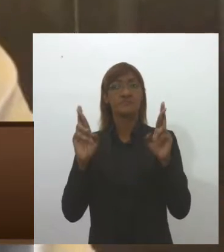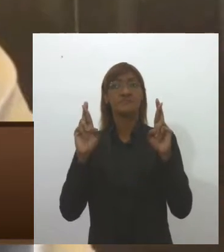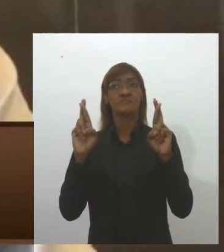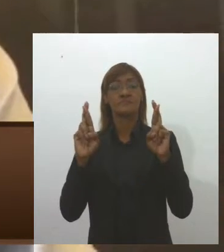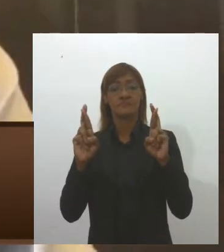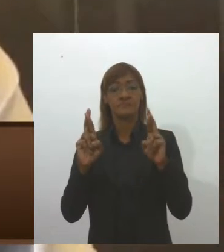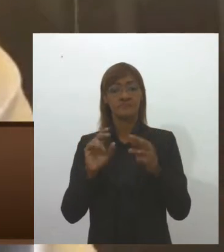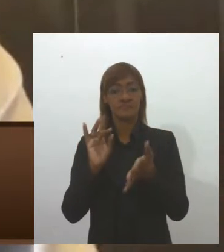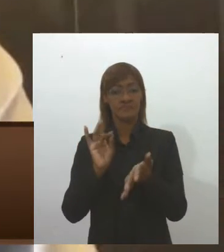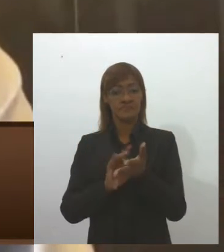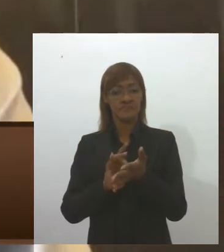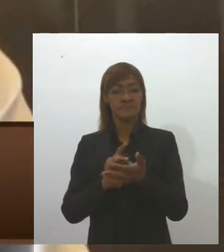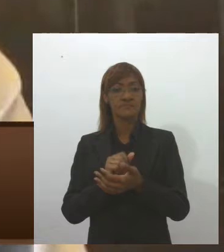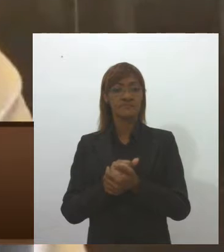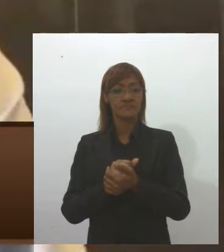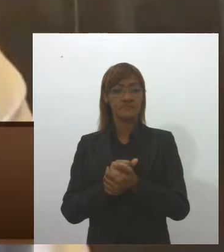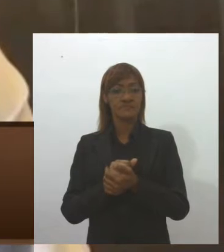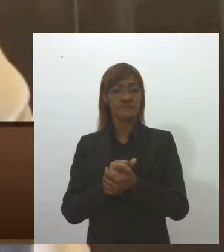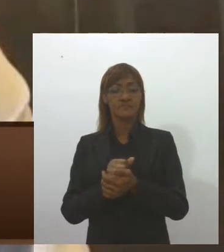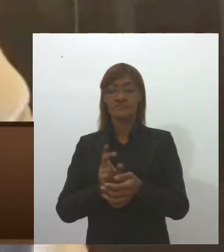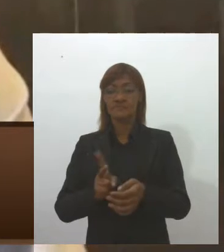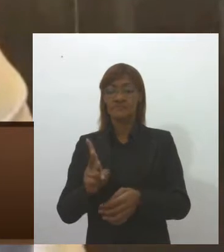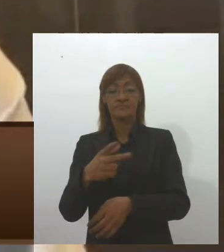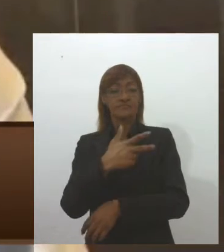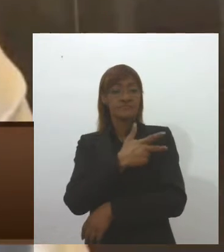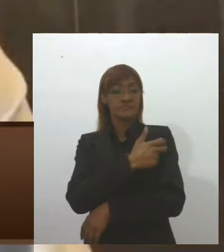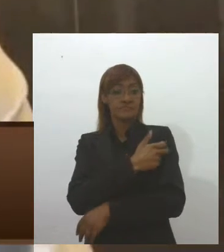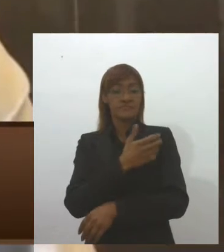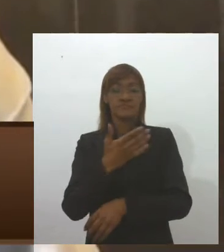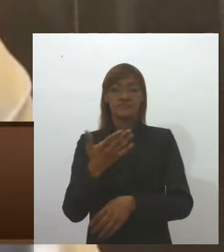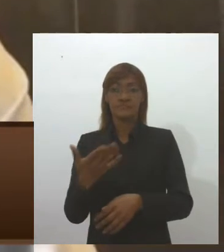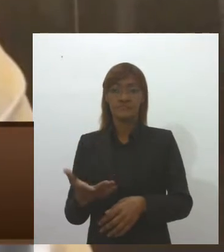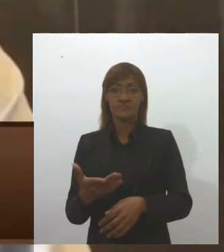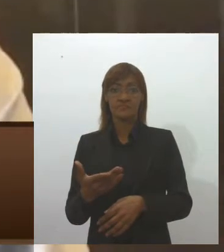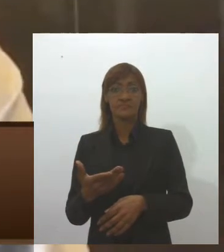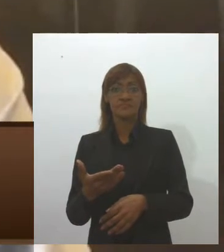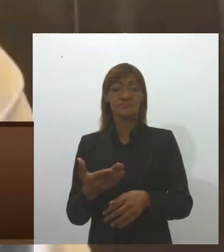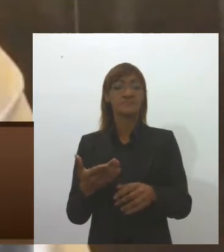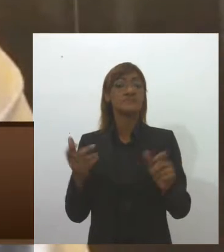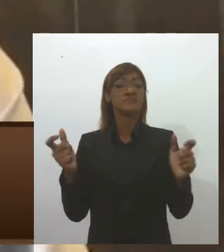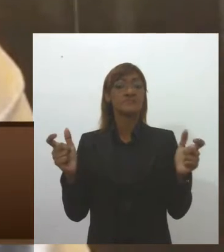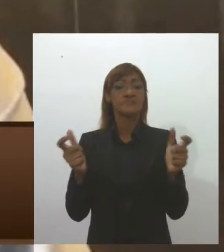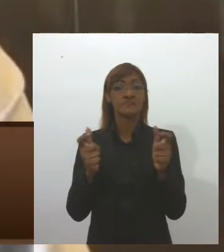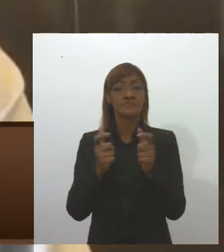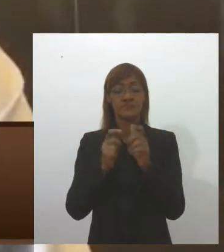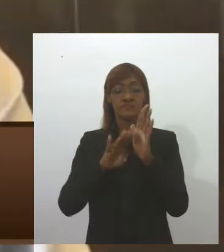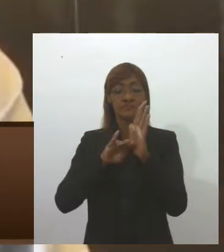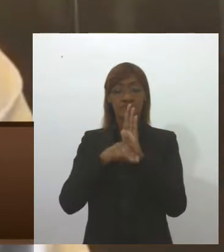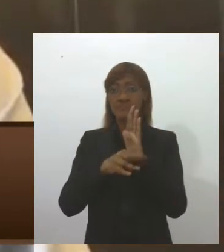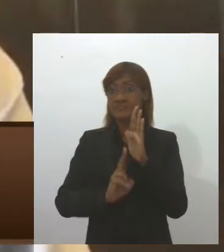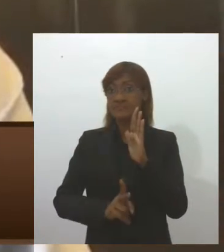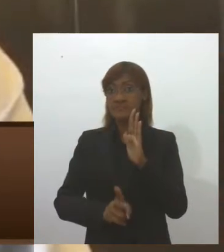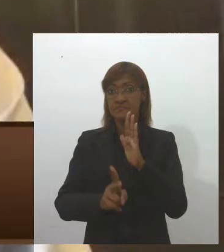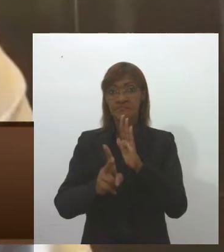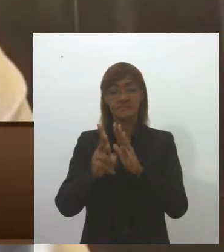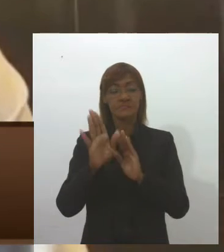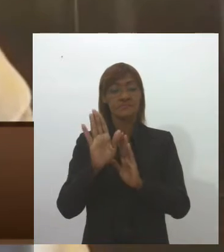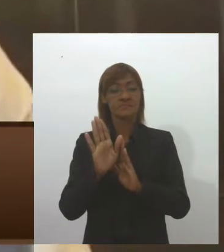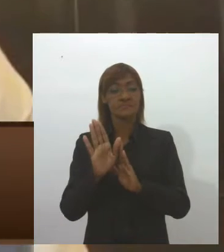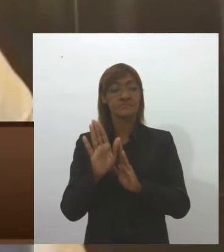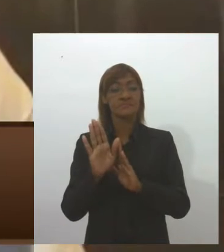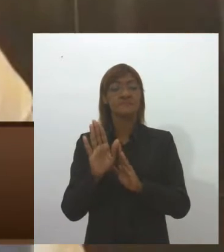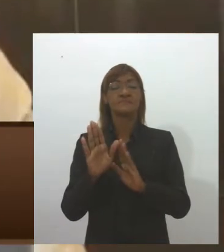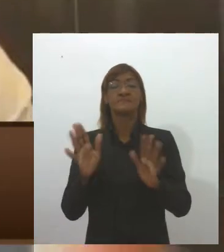realmente a vacinação continue avançando, torcer que os números continuem reduzindo, porque nós hoteleiros estamos muito otimistas com o